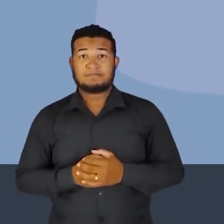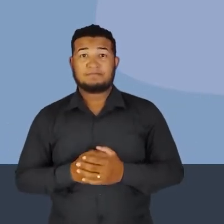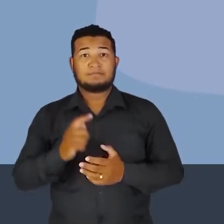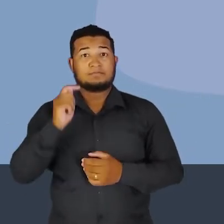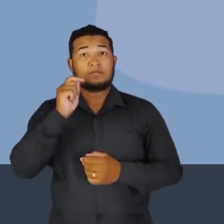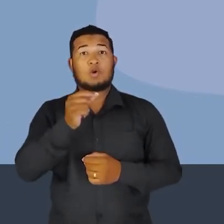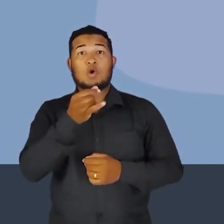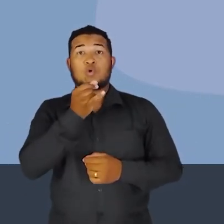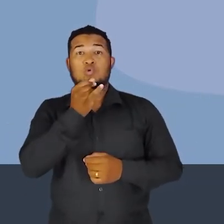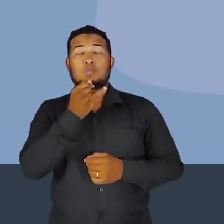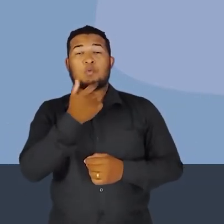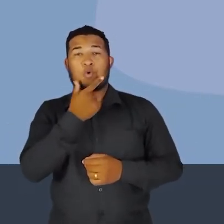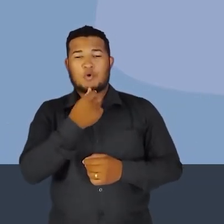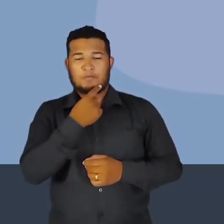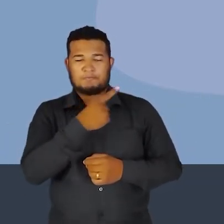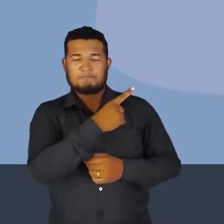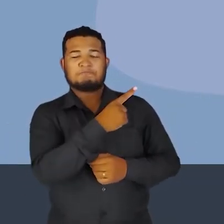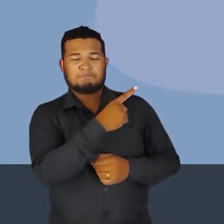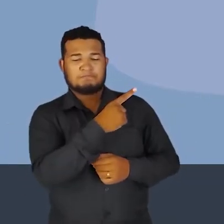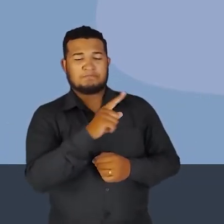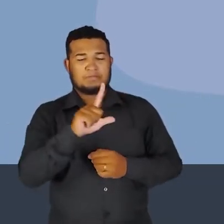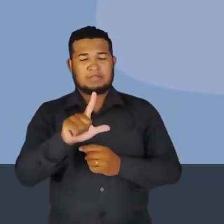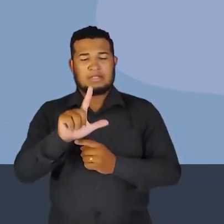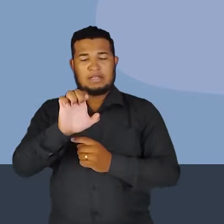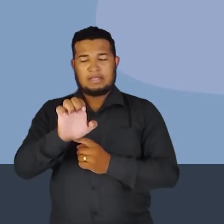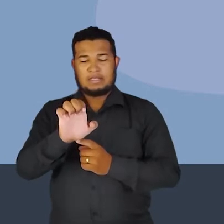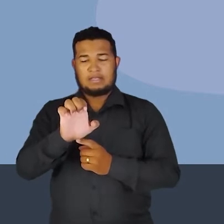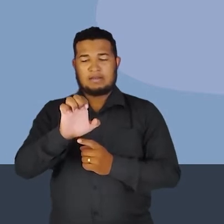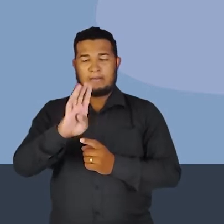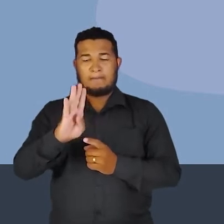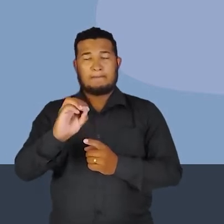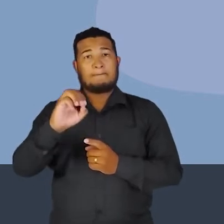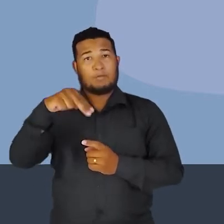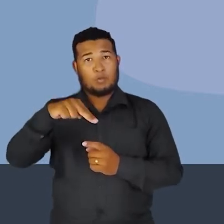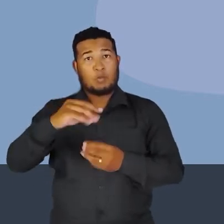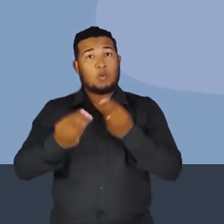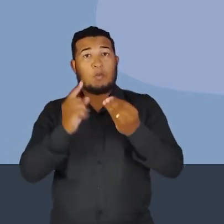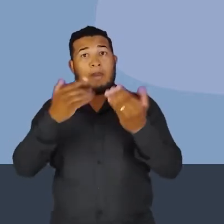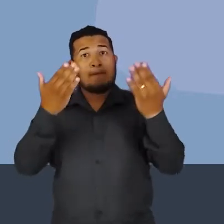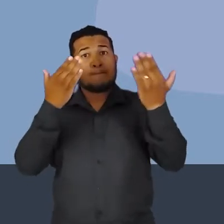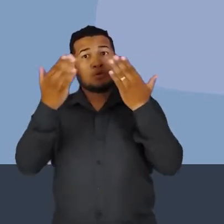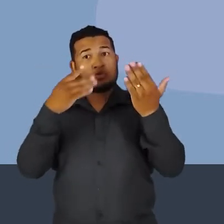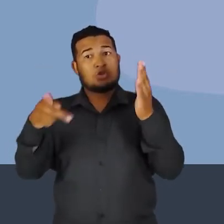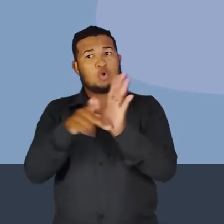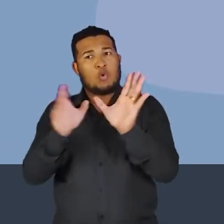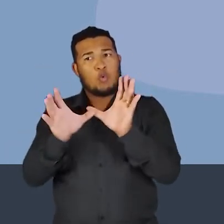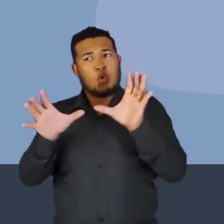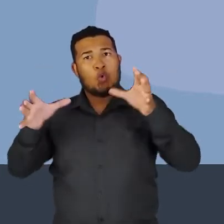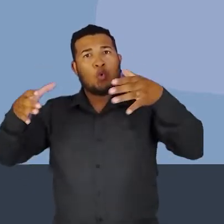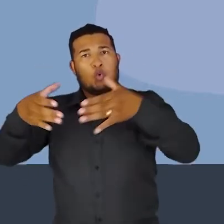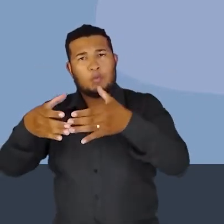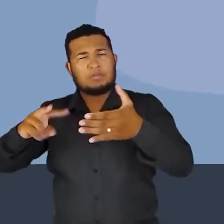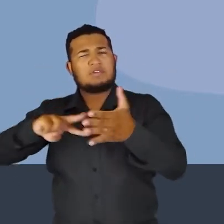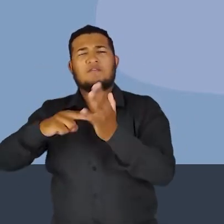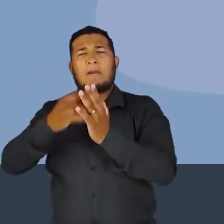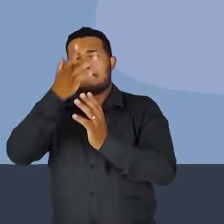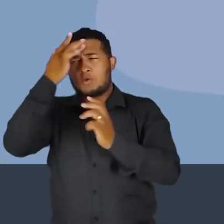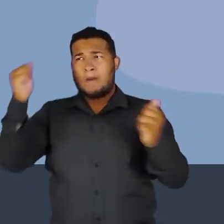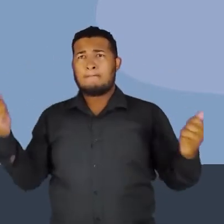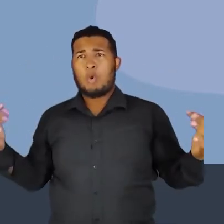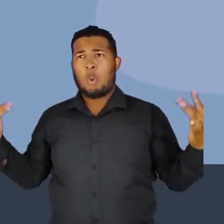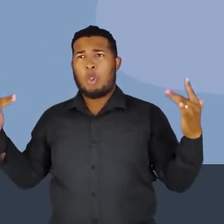é o Le Bon. Ele vai falar da teoria da psicologia das massas. Ele vai falar o seguinte, que as multidões